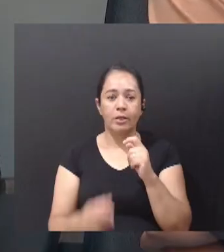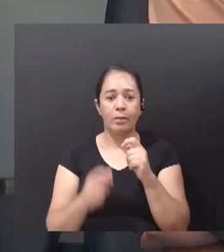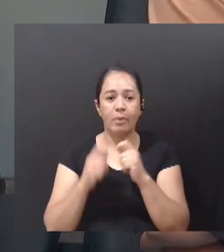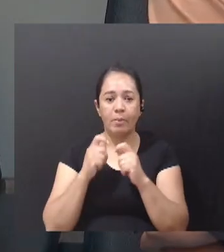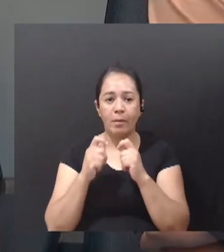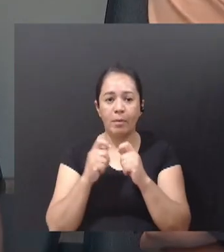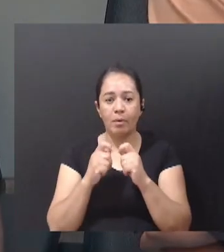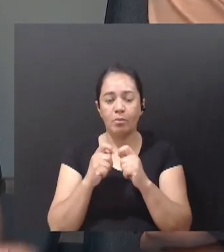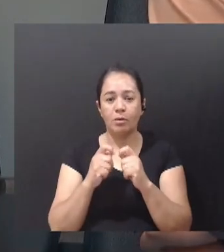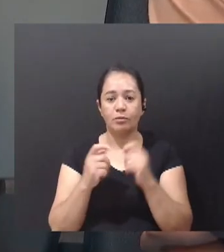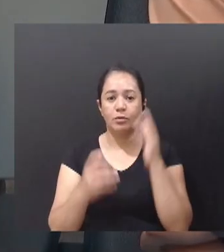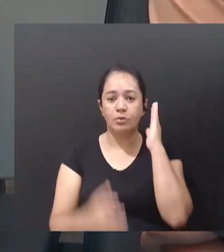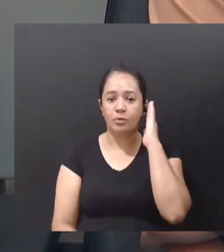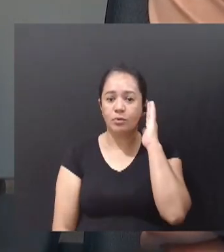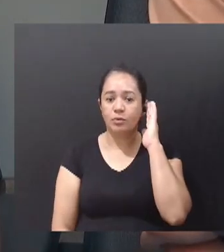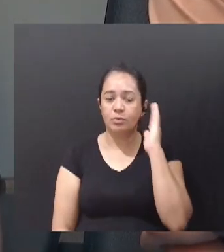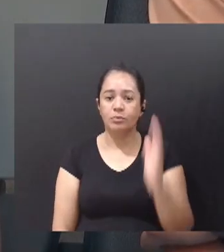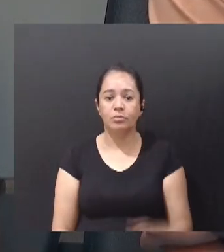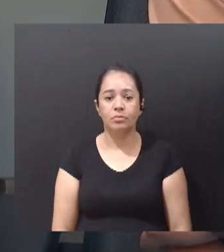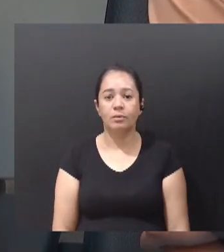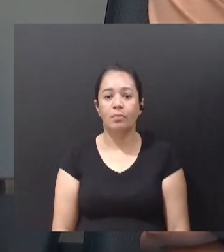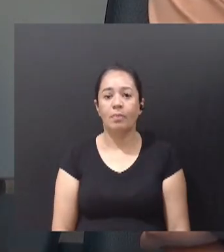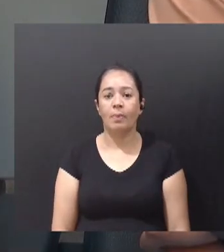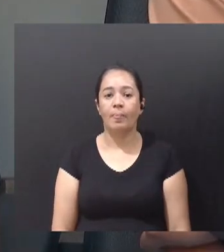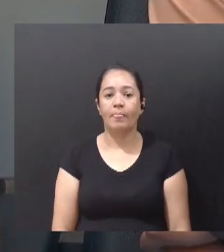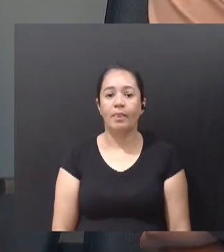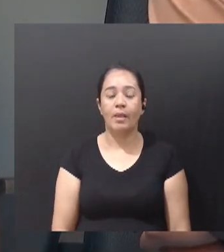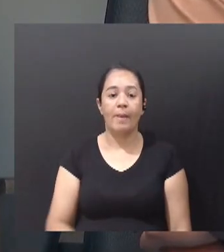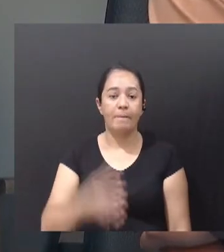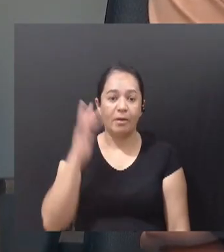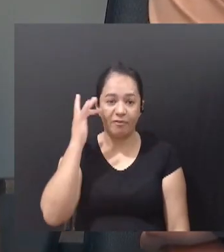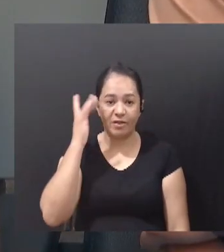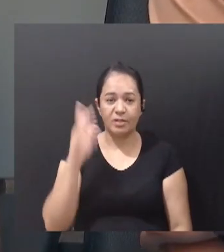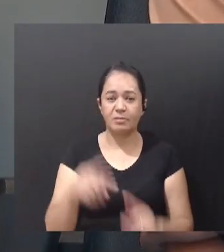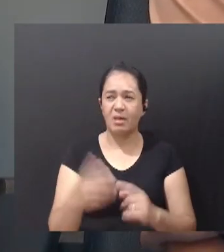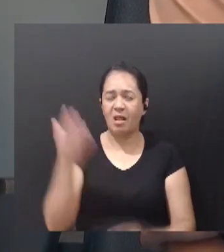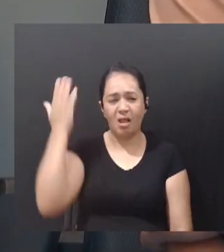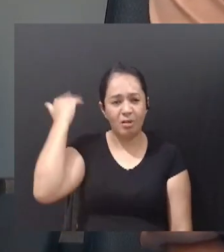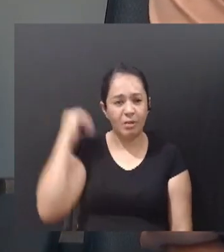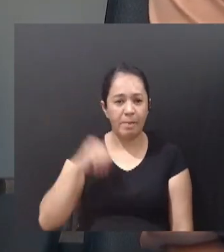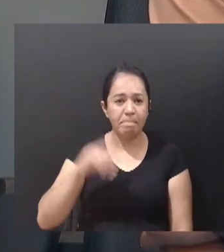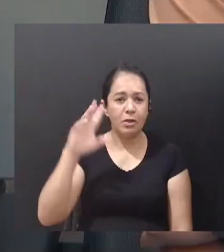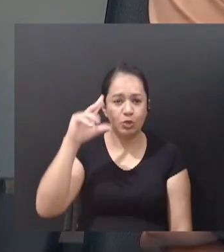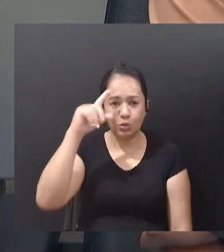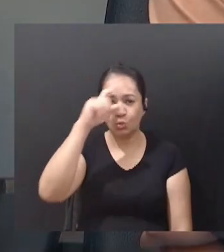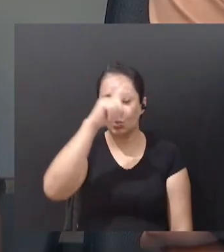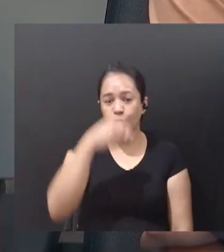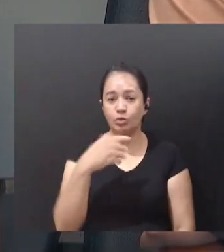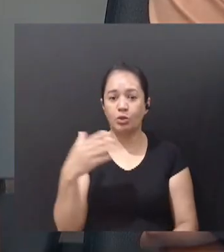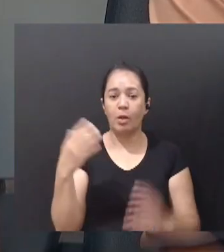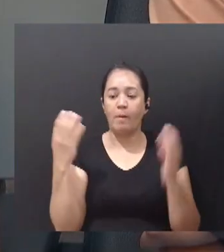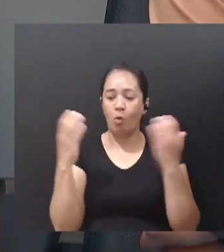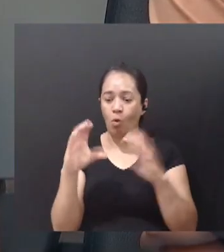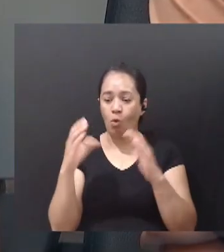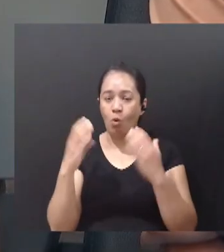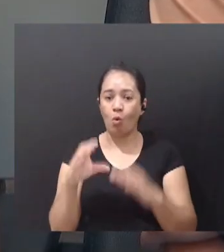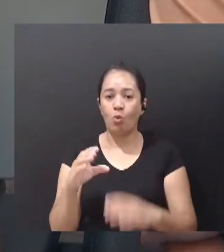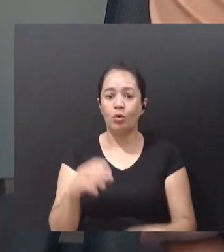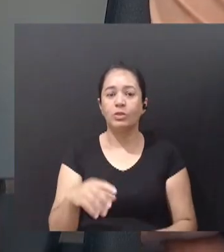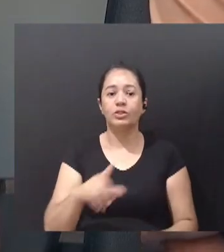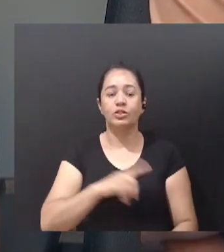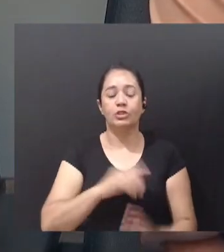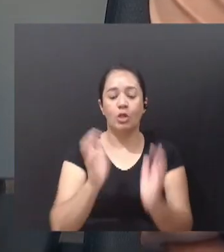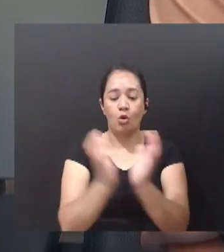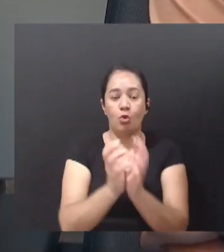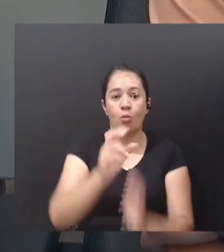hoje não é mais CD, mas enfim, é bem mais fácil. Naquela época lá a gente participou do concurso onde tinha 54 bandas.